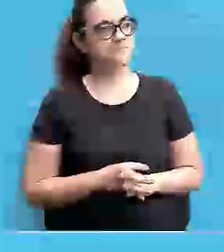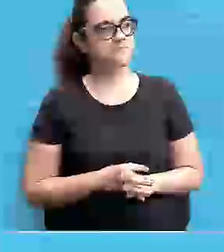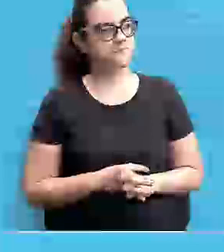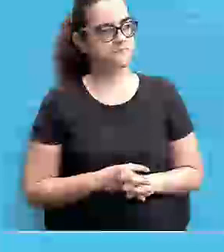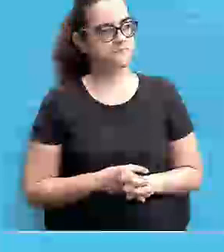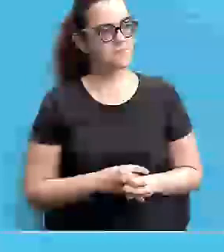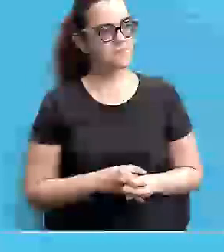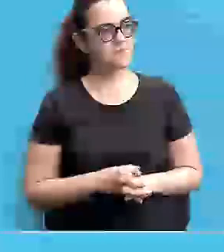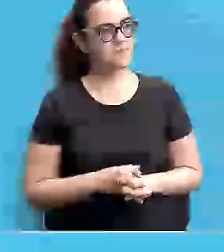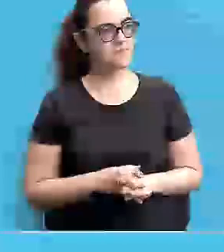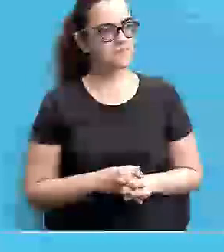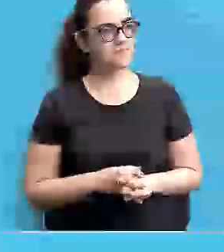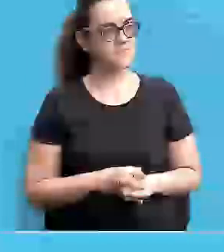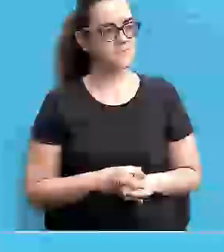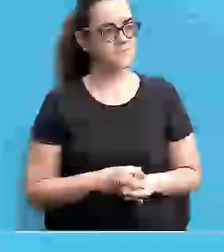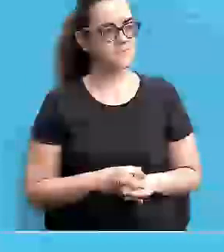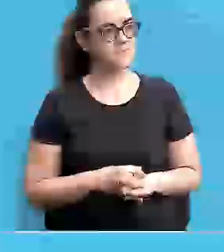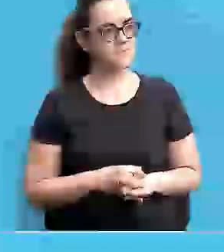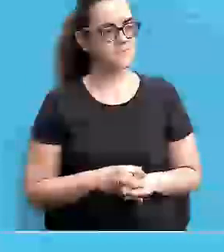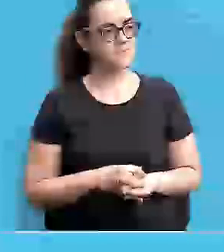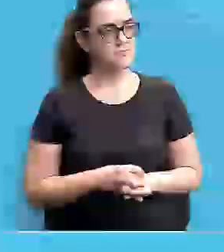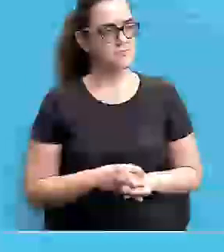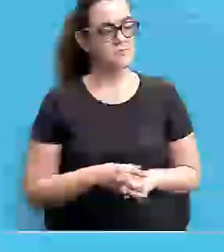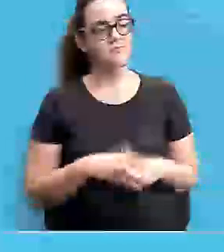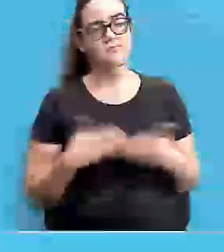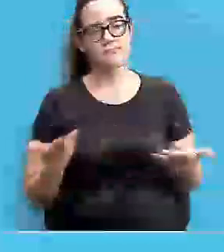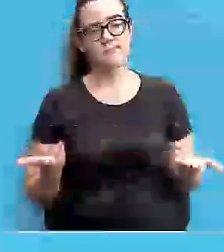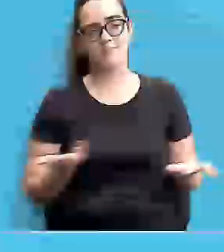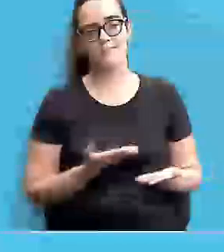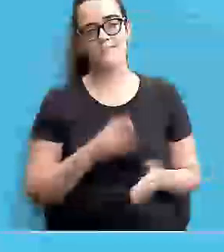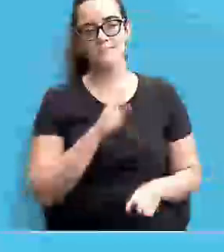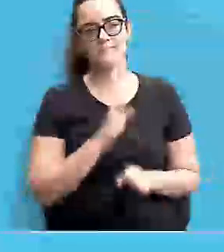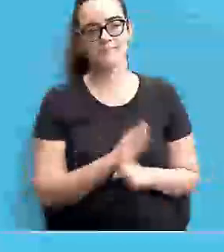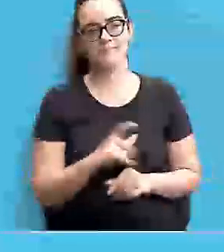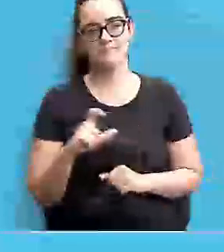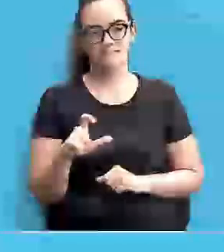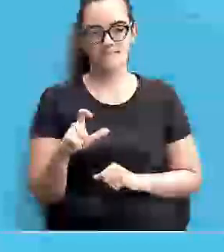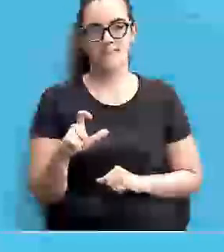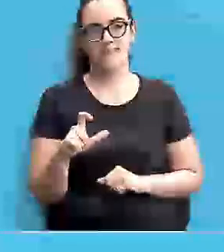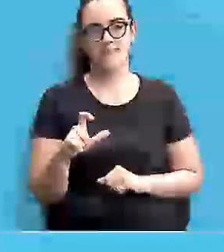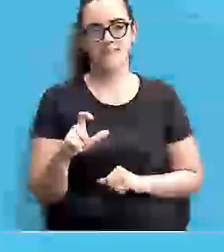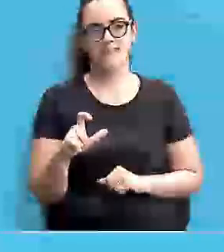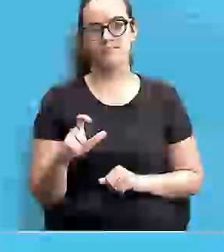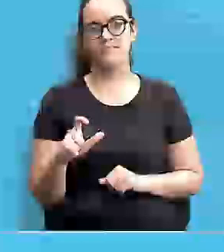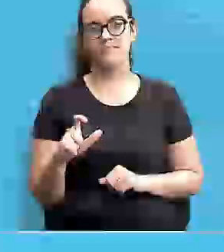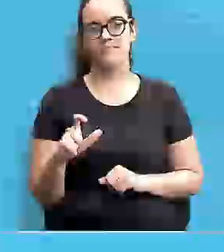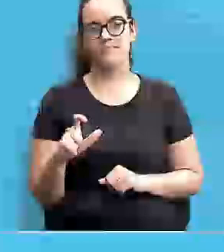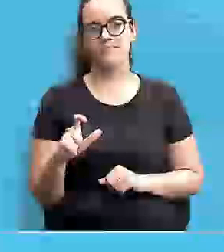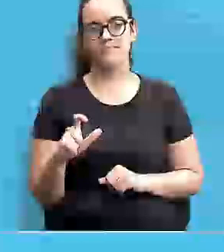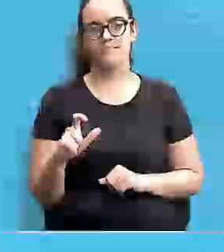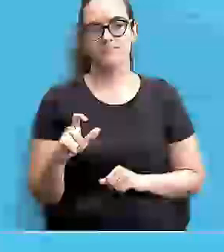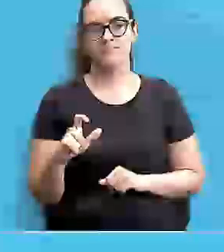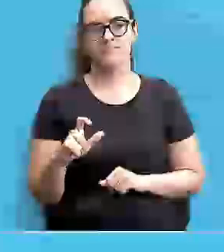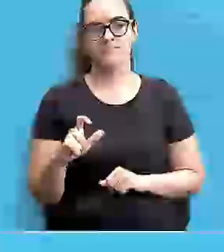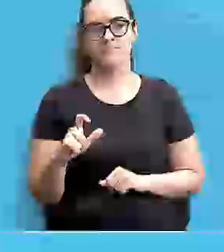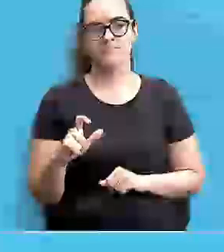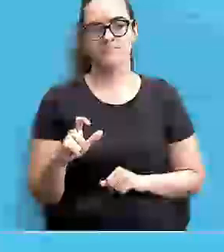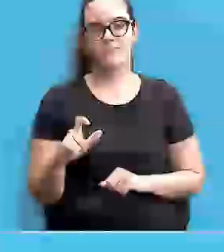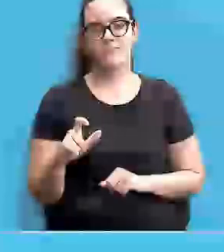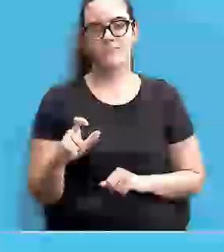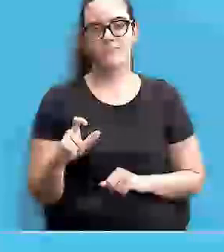e olha só eu quero achar o calor específico né já tem uma resposta aí do grande e